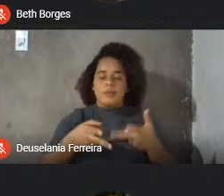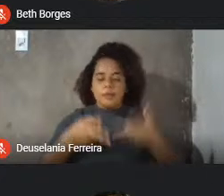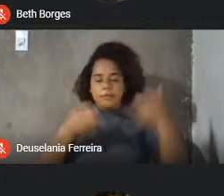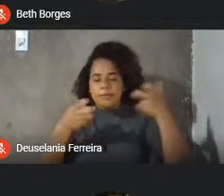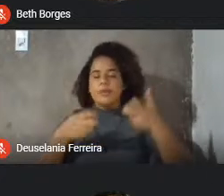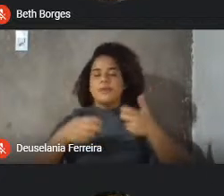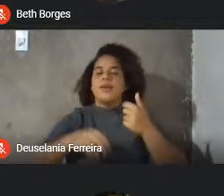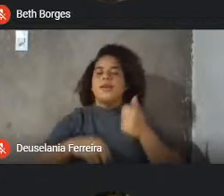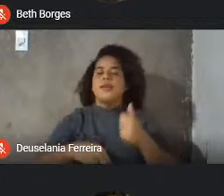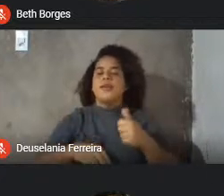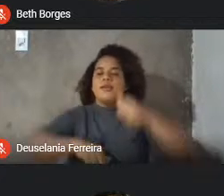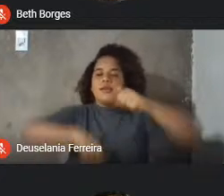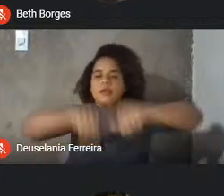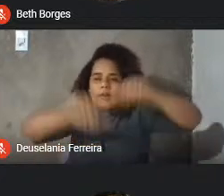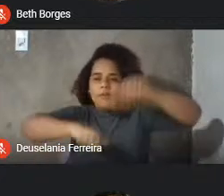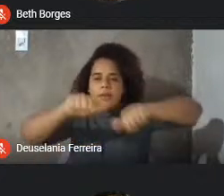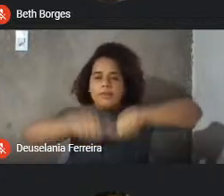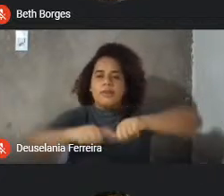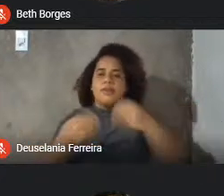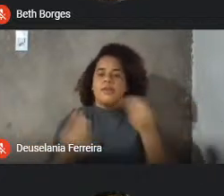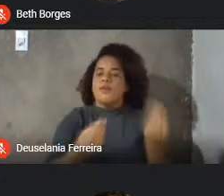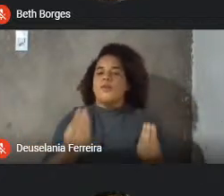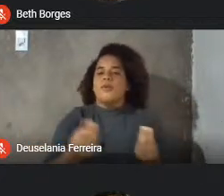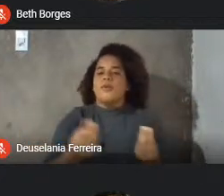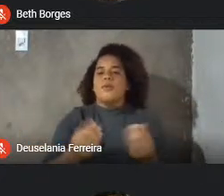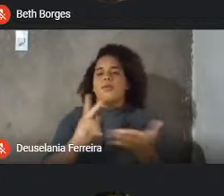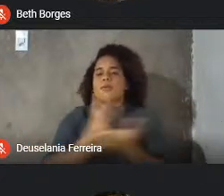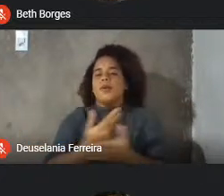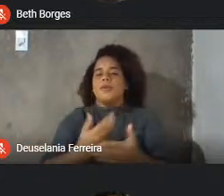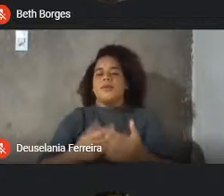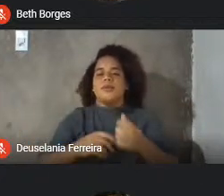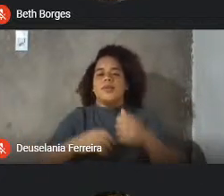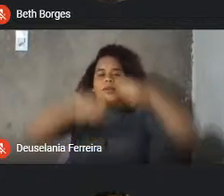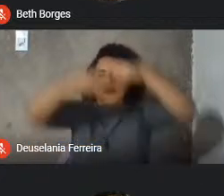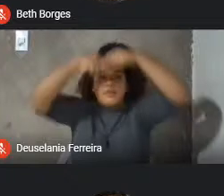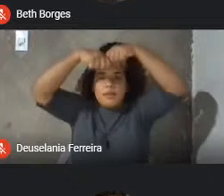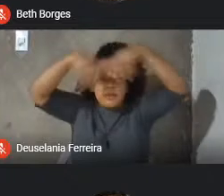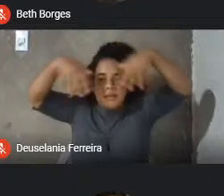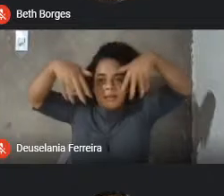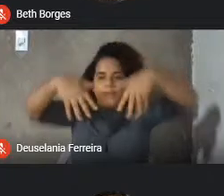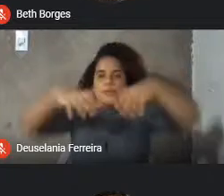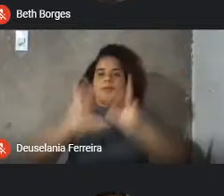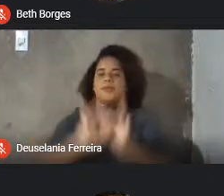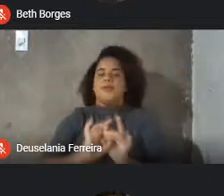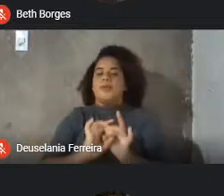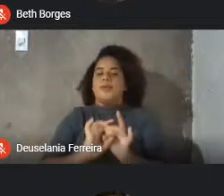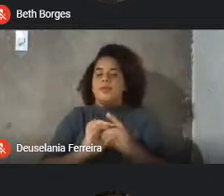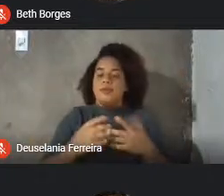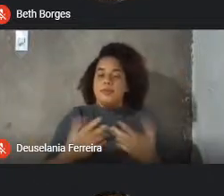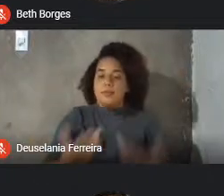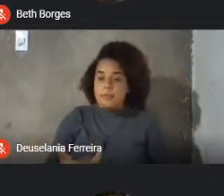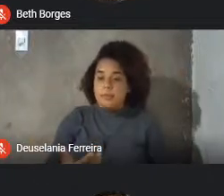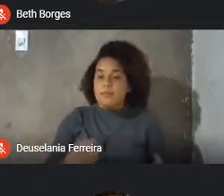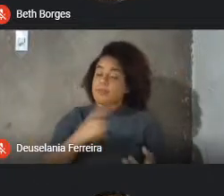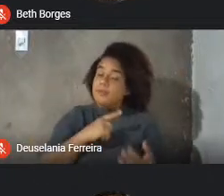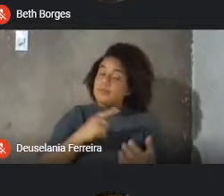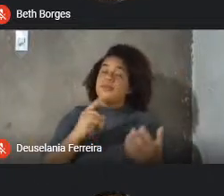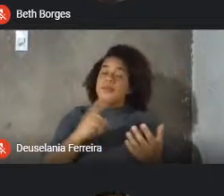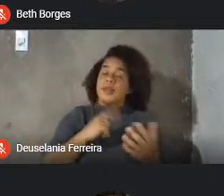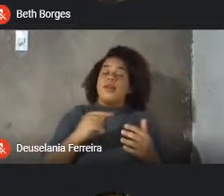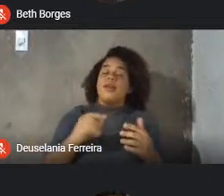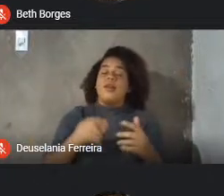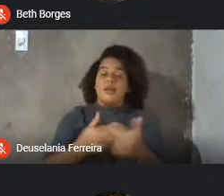A questão também de como esses esquemas acontecem. Então, tem todas essas formas